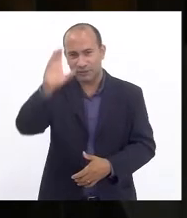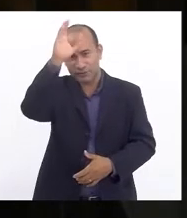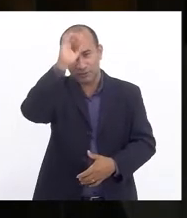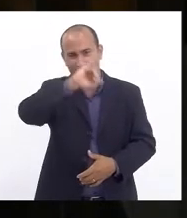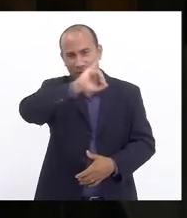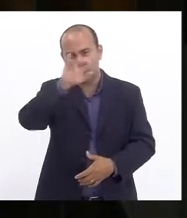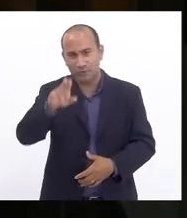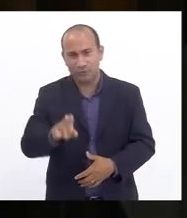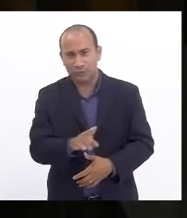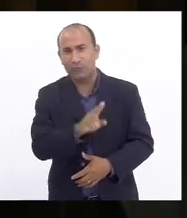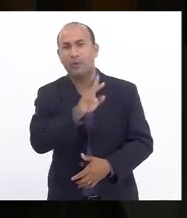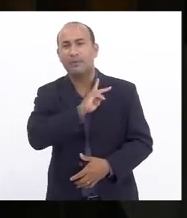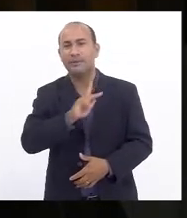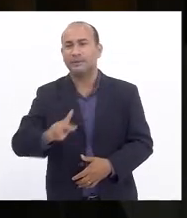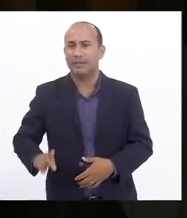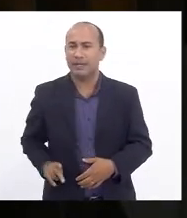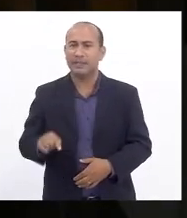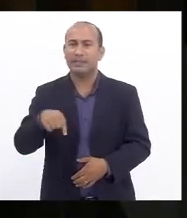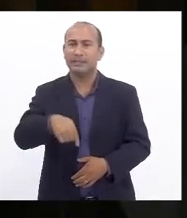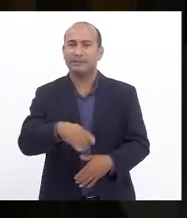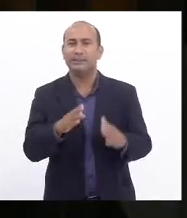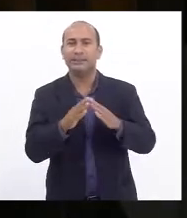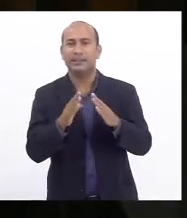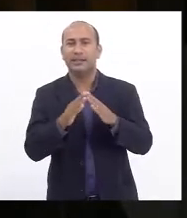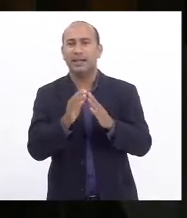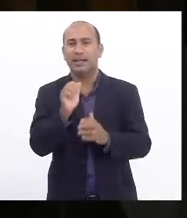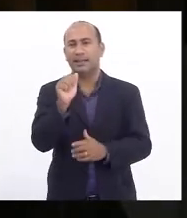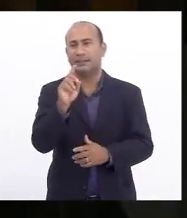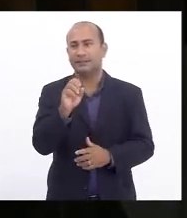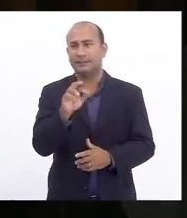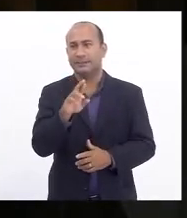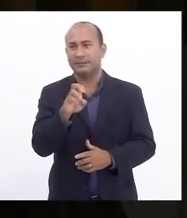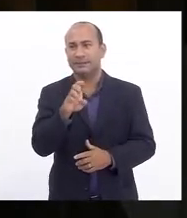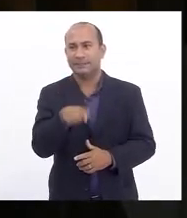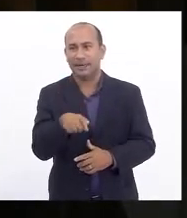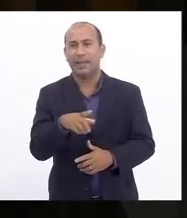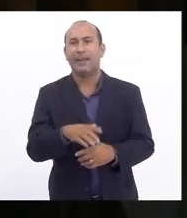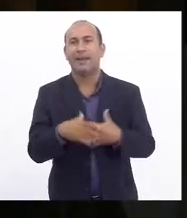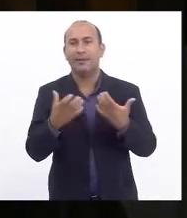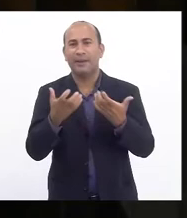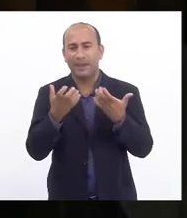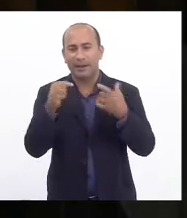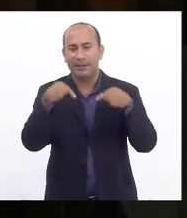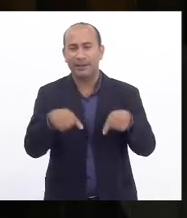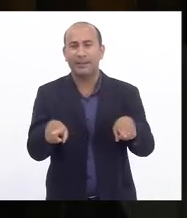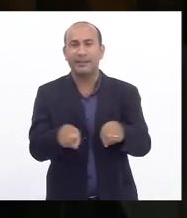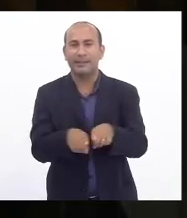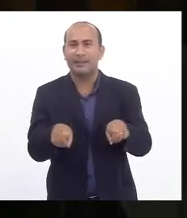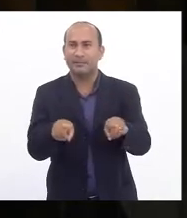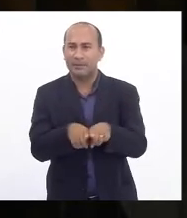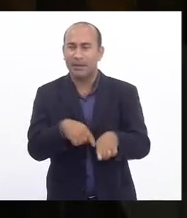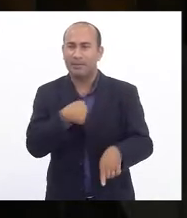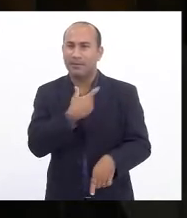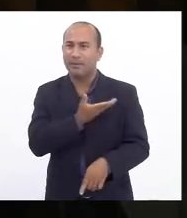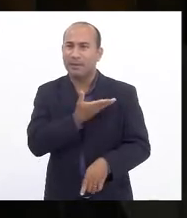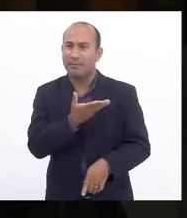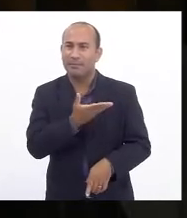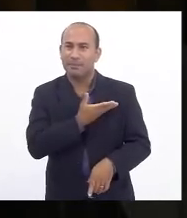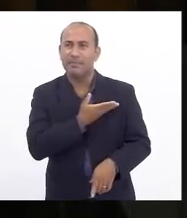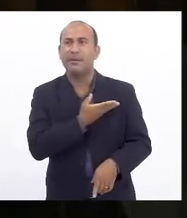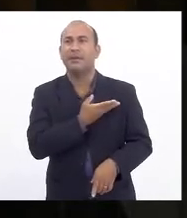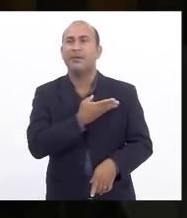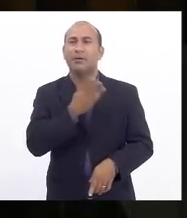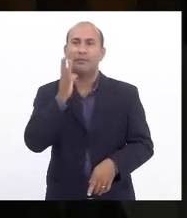Ju saudar o presidente dessa casa Presidente André Ceciliano queria aqui também saudar meu amigo Deputado